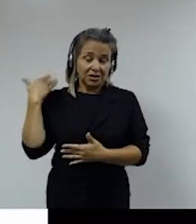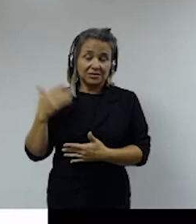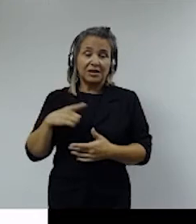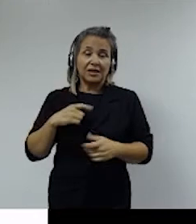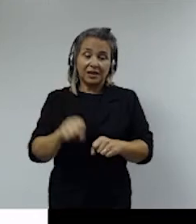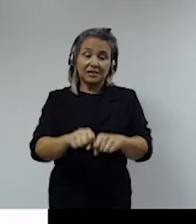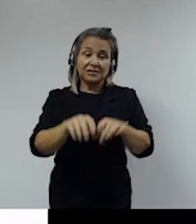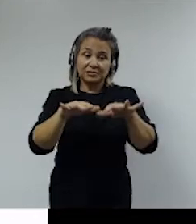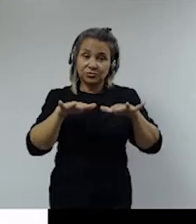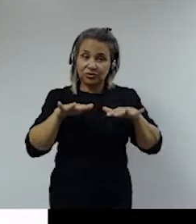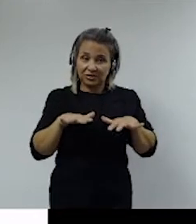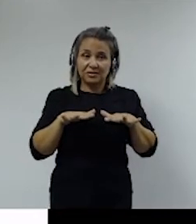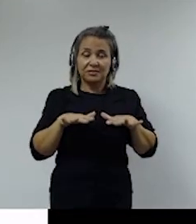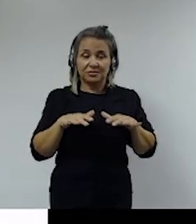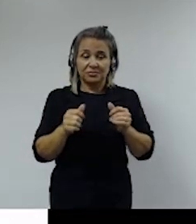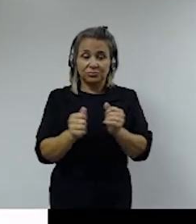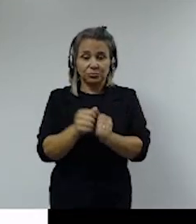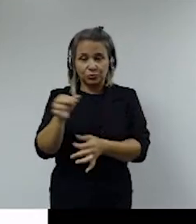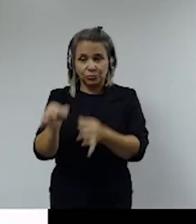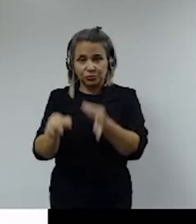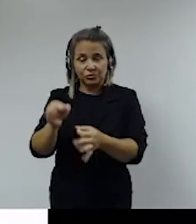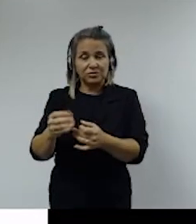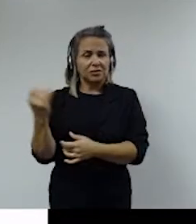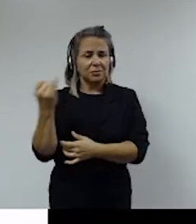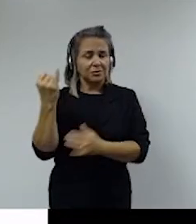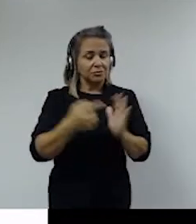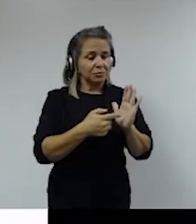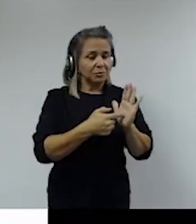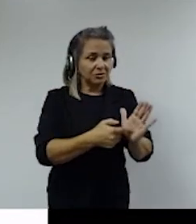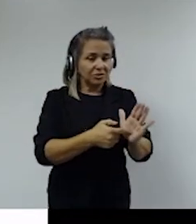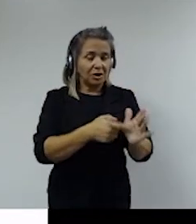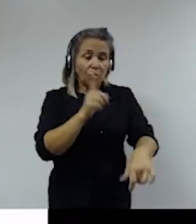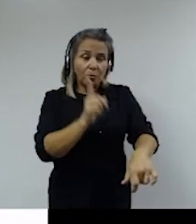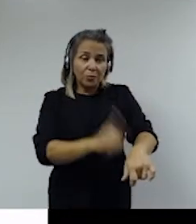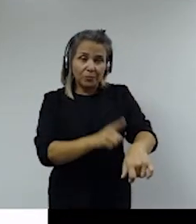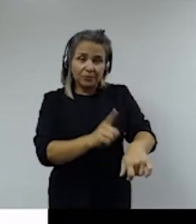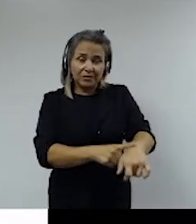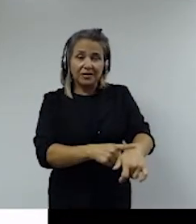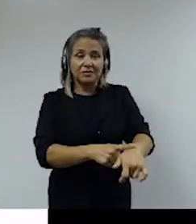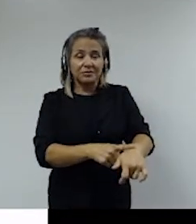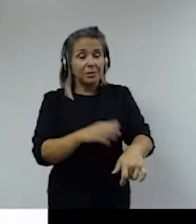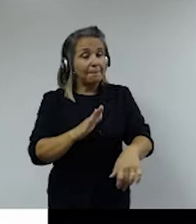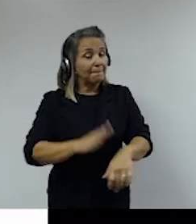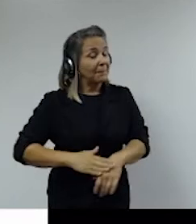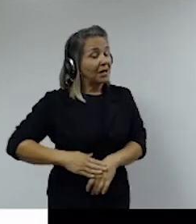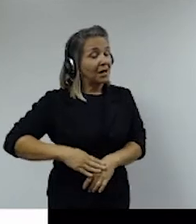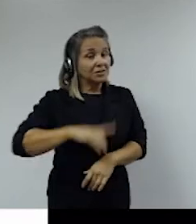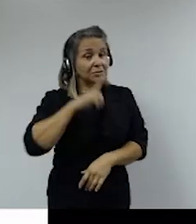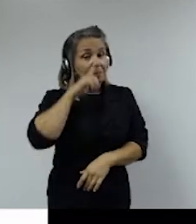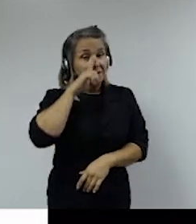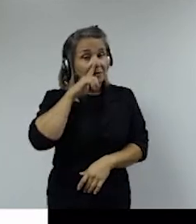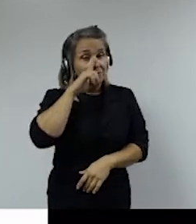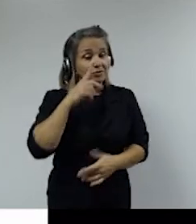fator essencial é que elas exatamente incidem exatamente sobre aquele momento, que é o momento de maior risco que a tortura e o